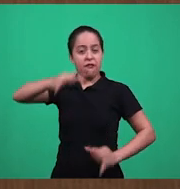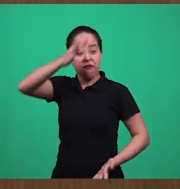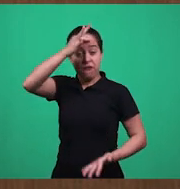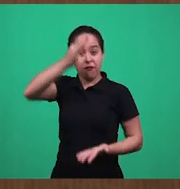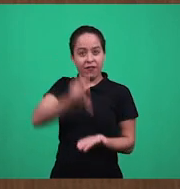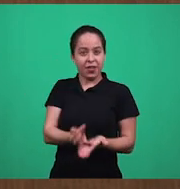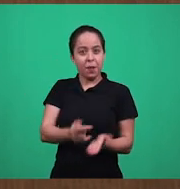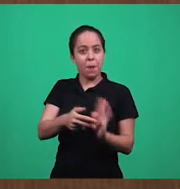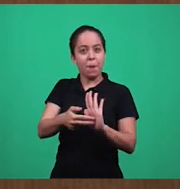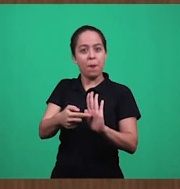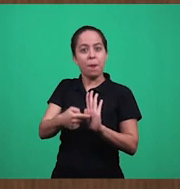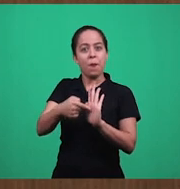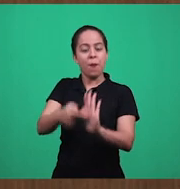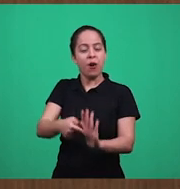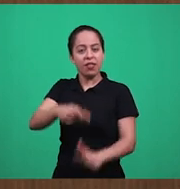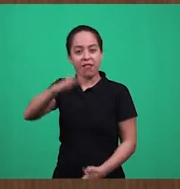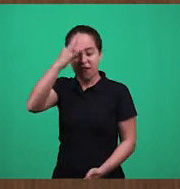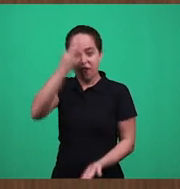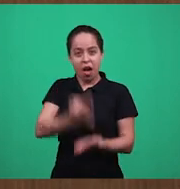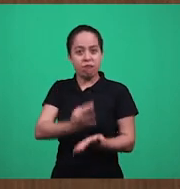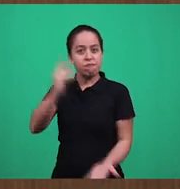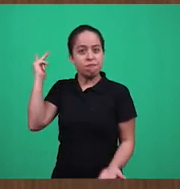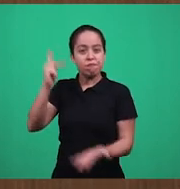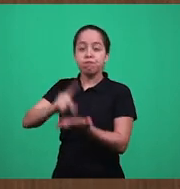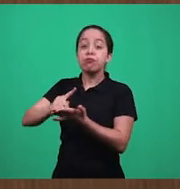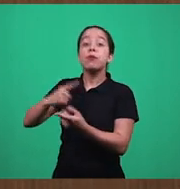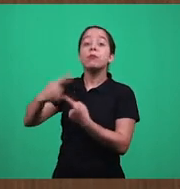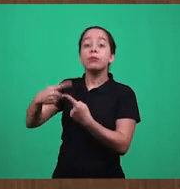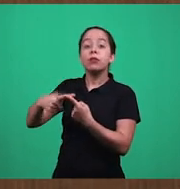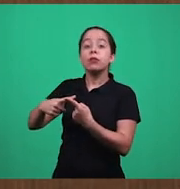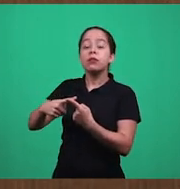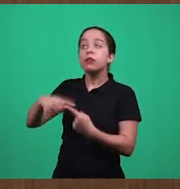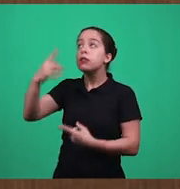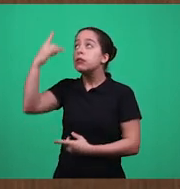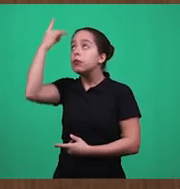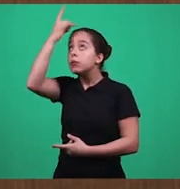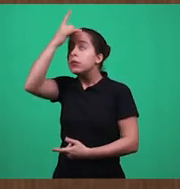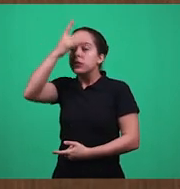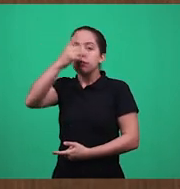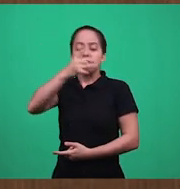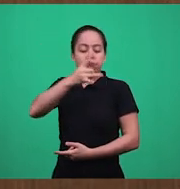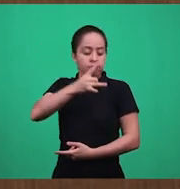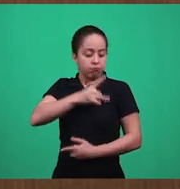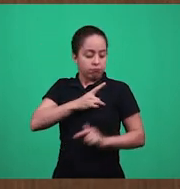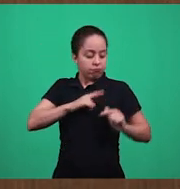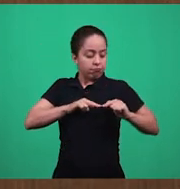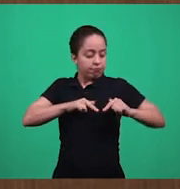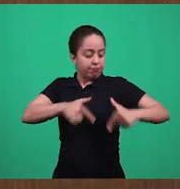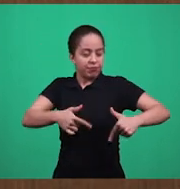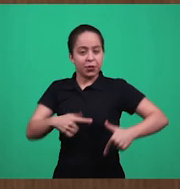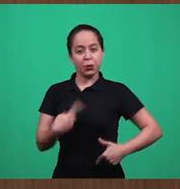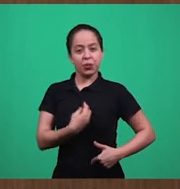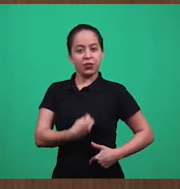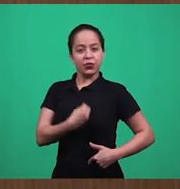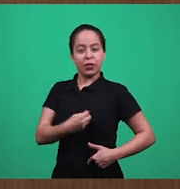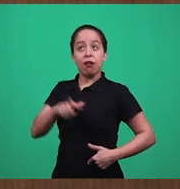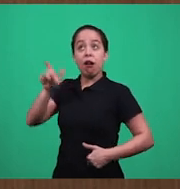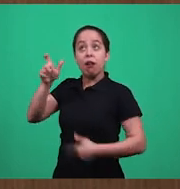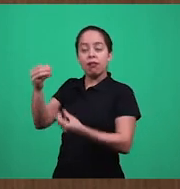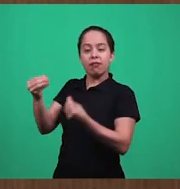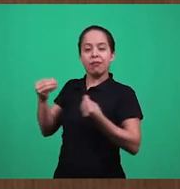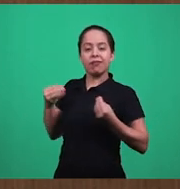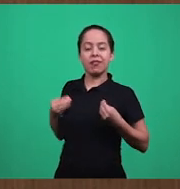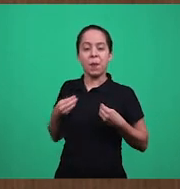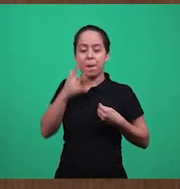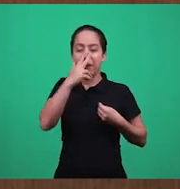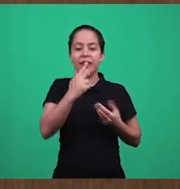fé, e essa é a fé verdadeira, é aquela que veio pela operação do Espírito Santo em nós, ou seja, o doador. Quem foi